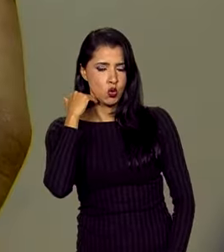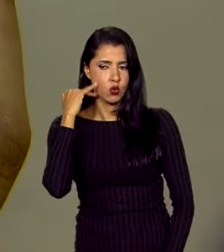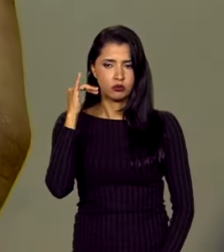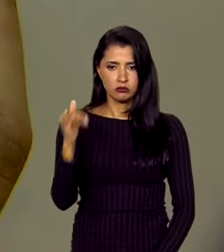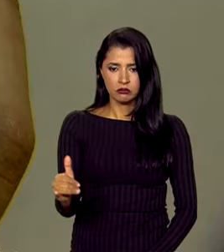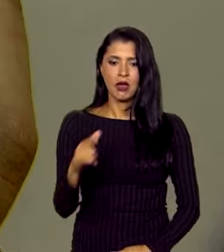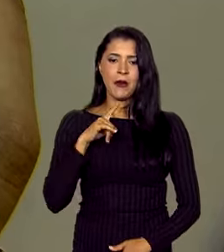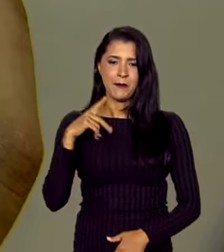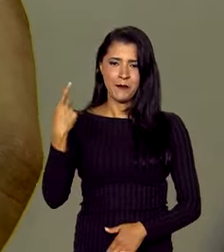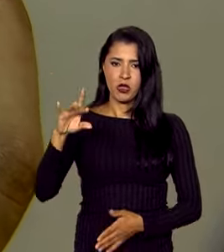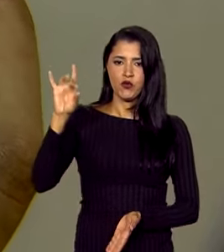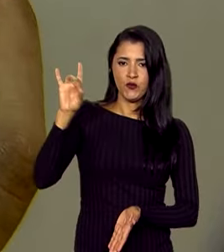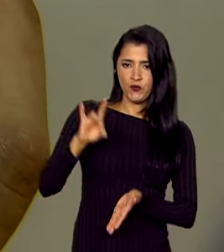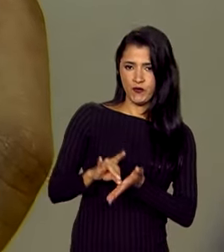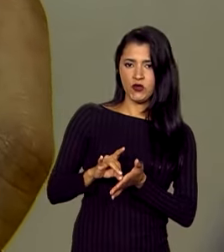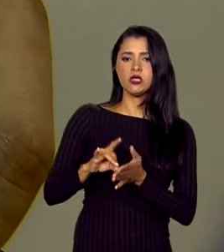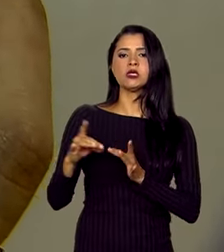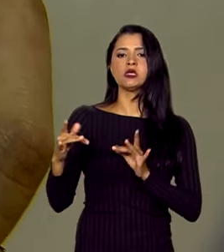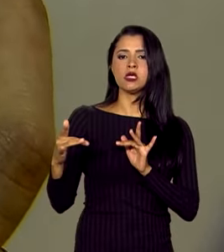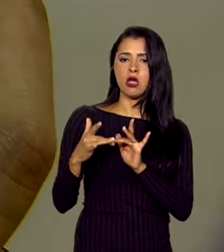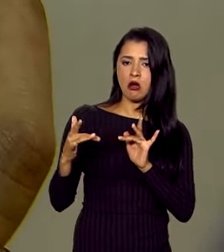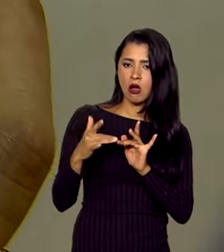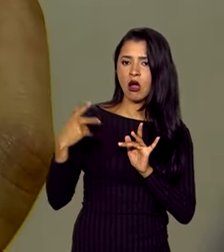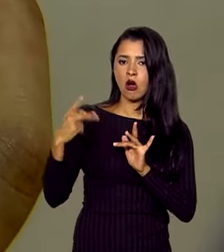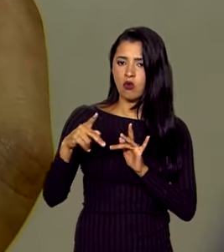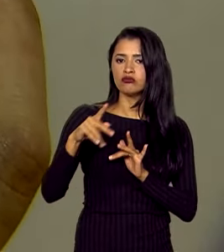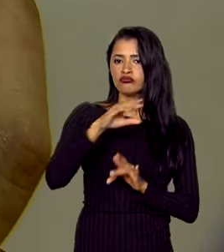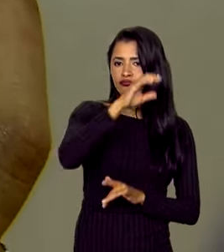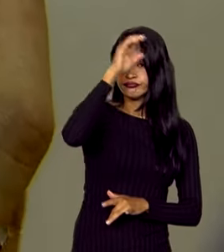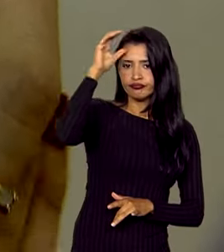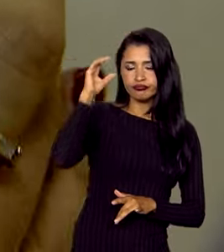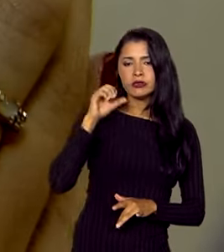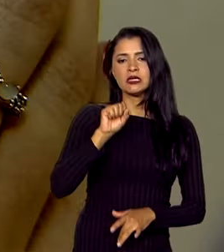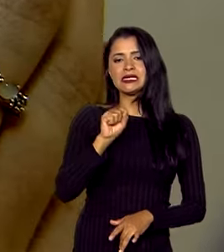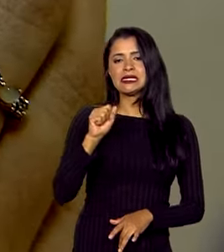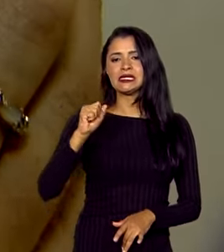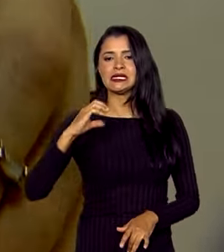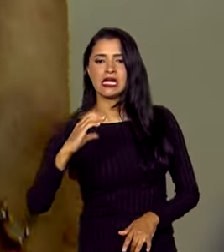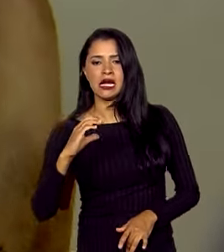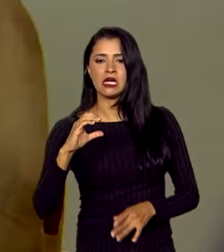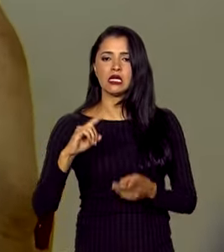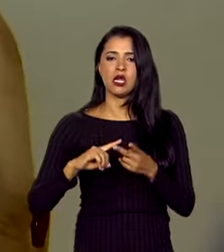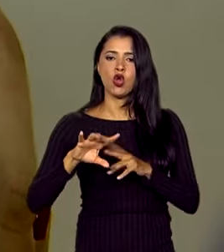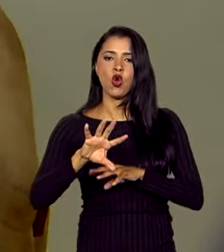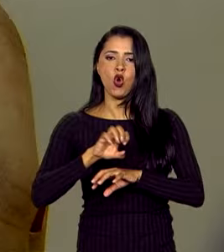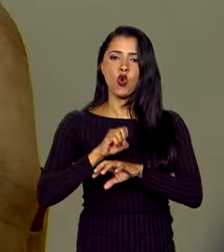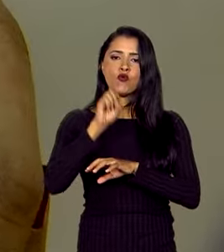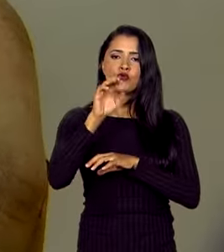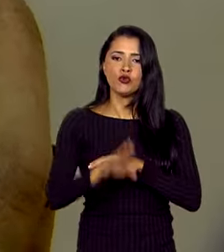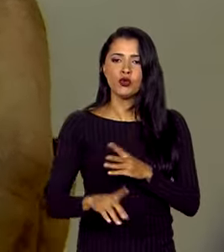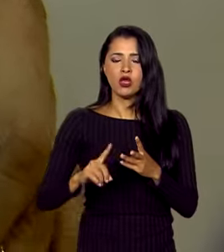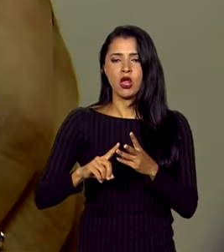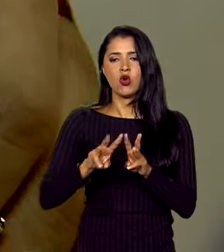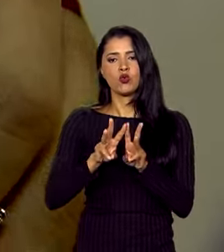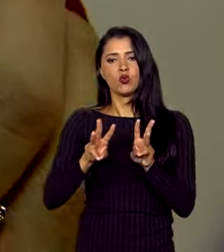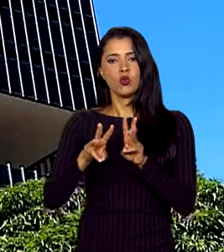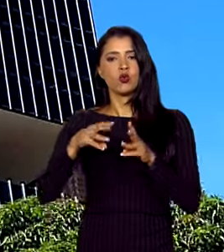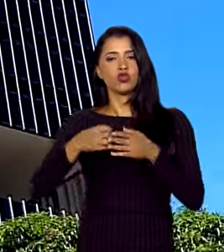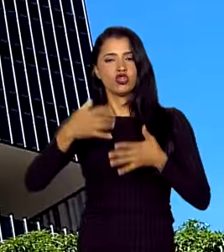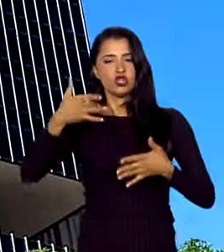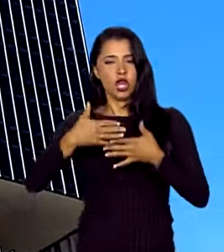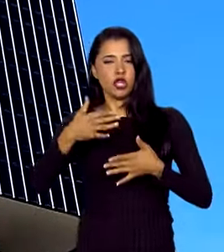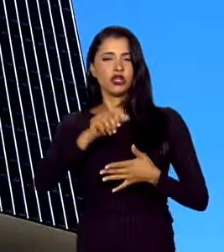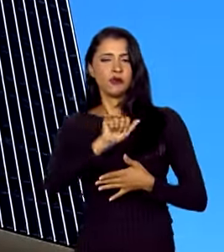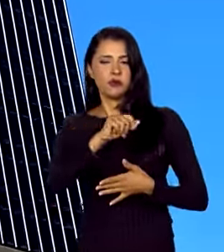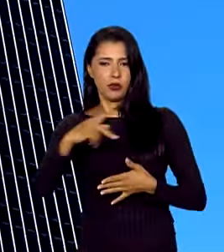pelos canais oficiais de atendimento ao cliente, o SAC, ouvidoria ou chats de aplicativos.